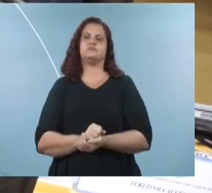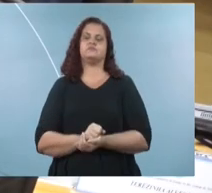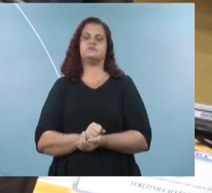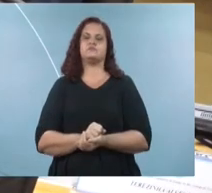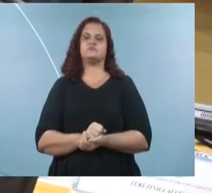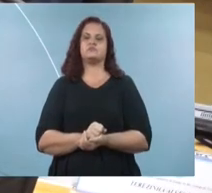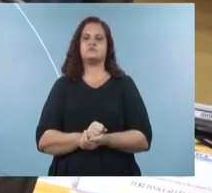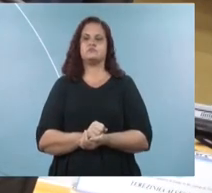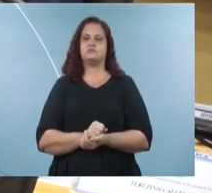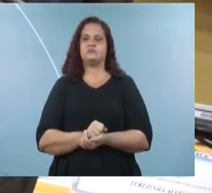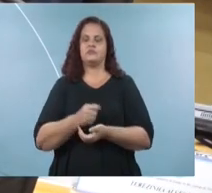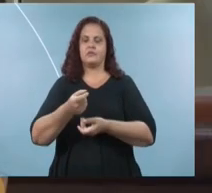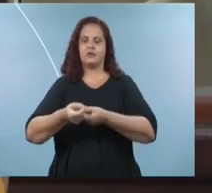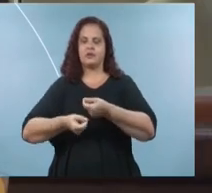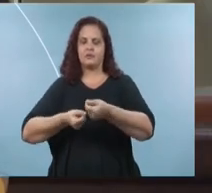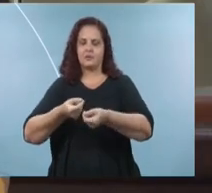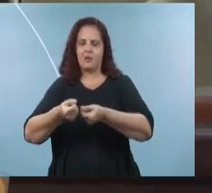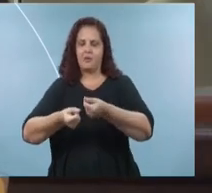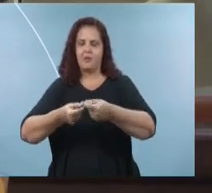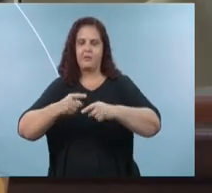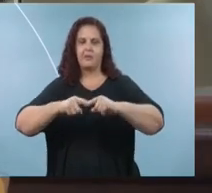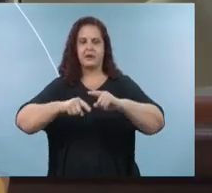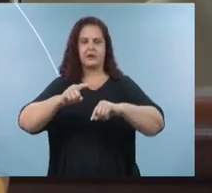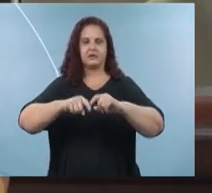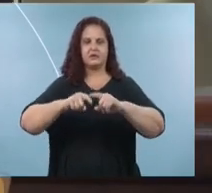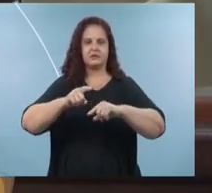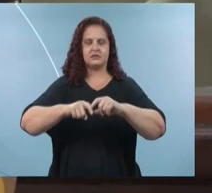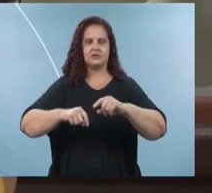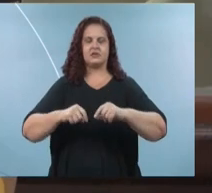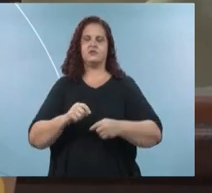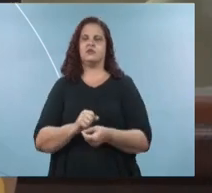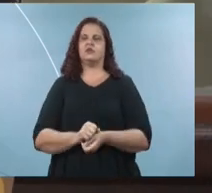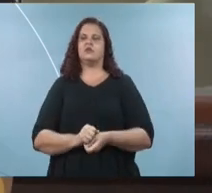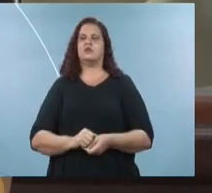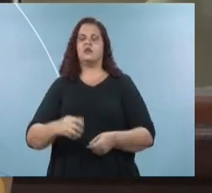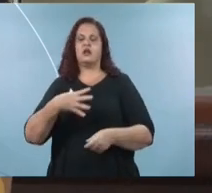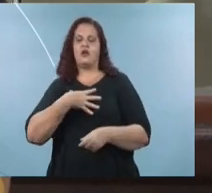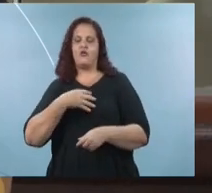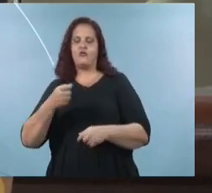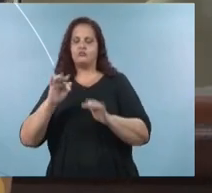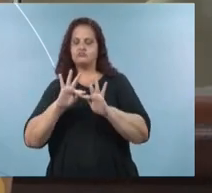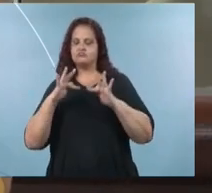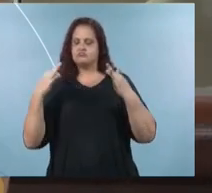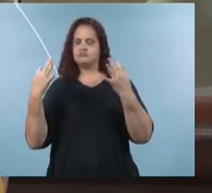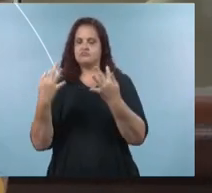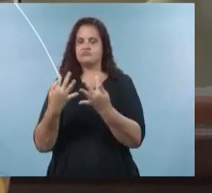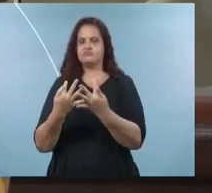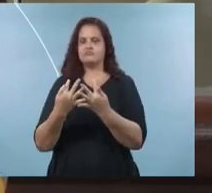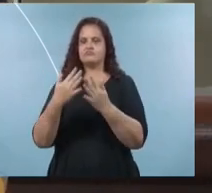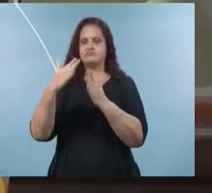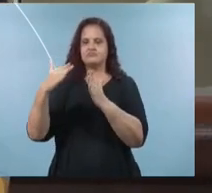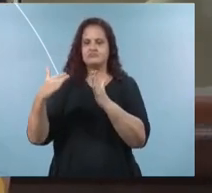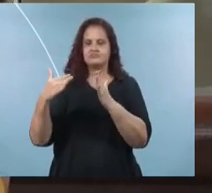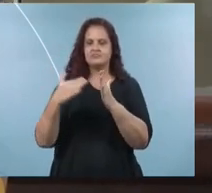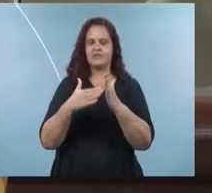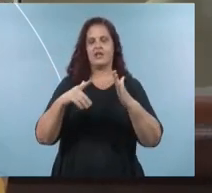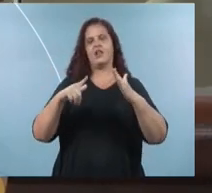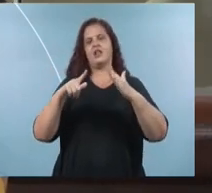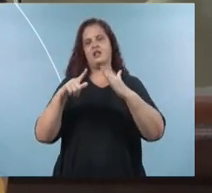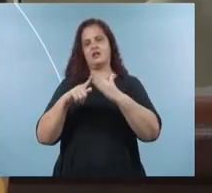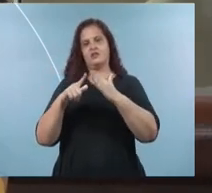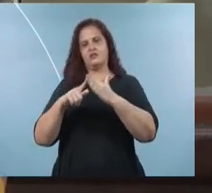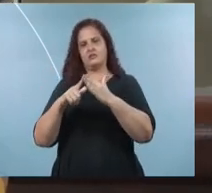deste fornecedores de matérias-primas, passando por filhos e familiares, até lojistas